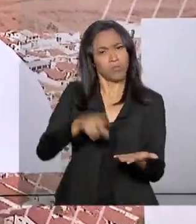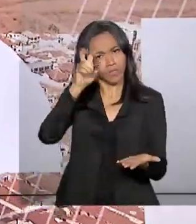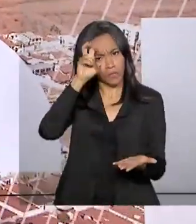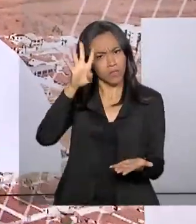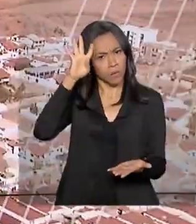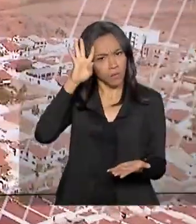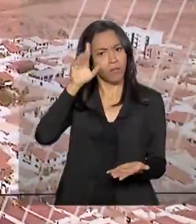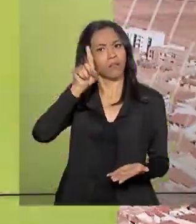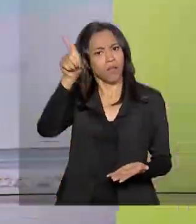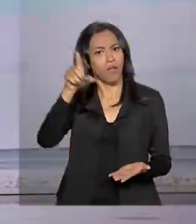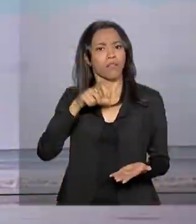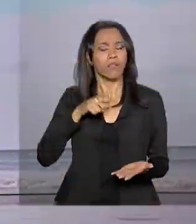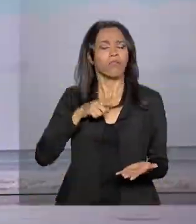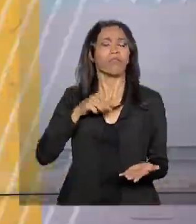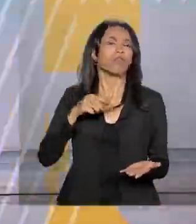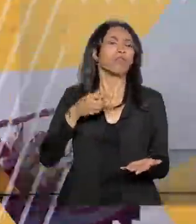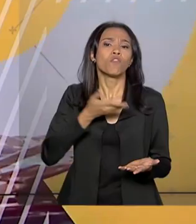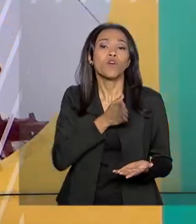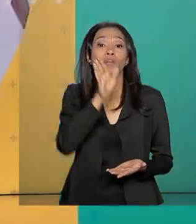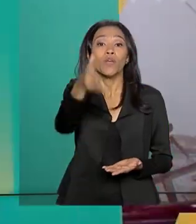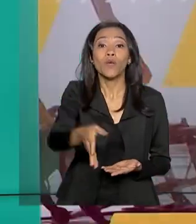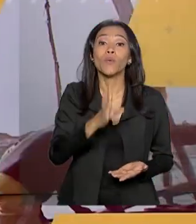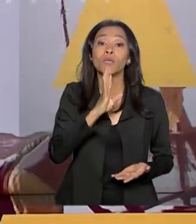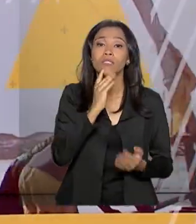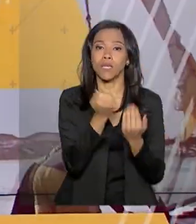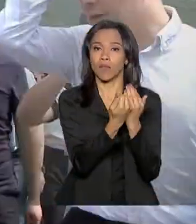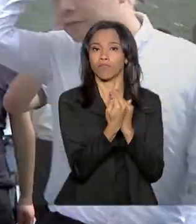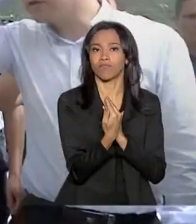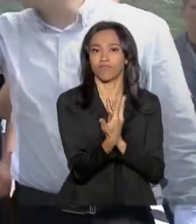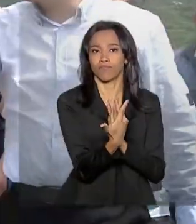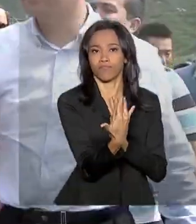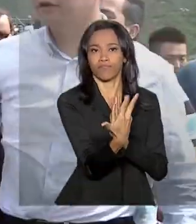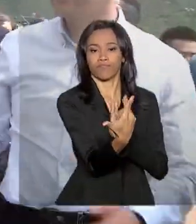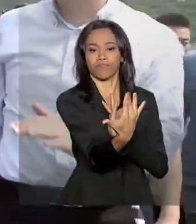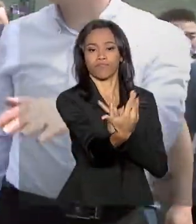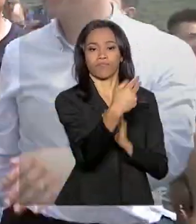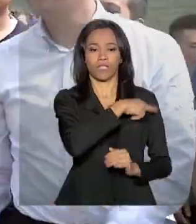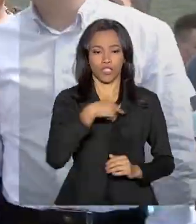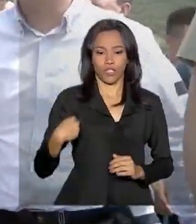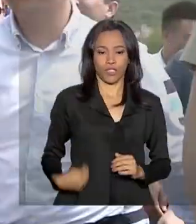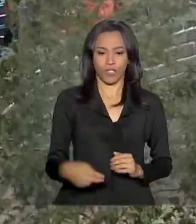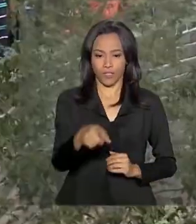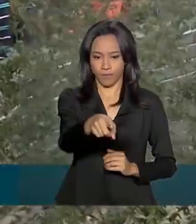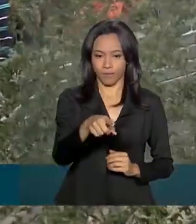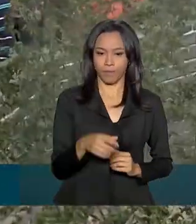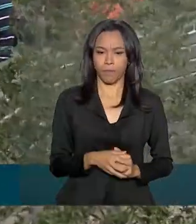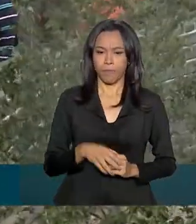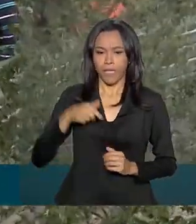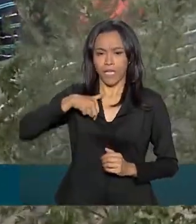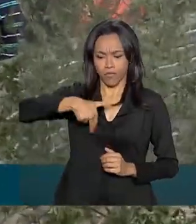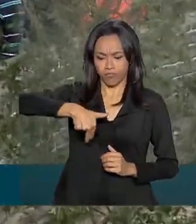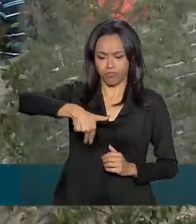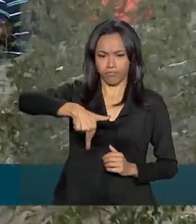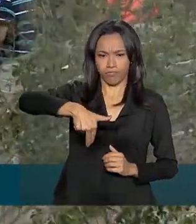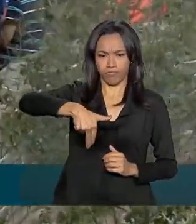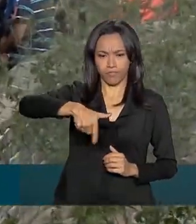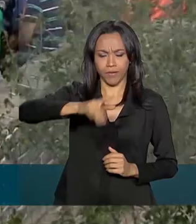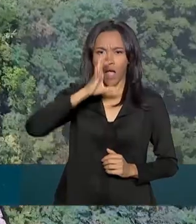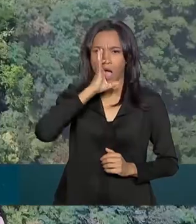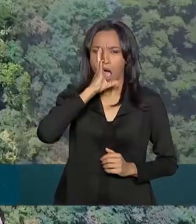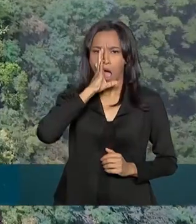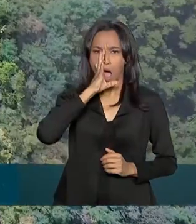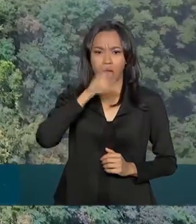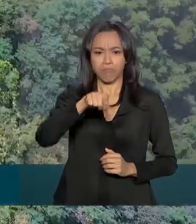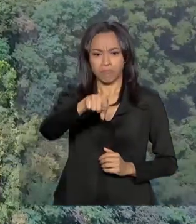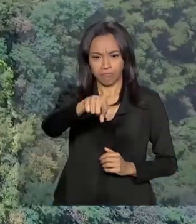o mercado brasileiro, ele foi conhecer a muralha da China. O vice-presidente percorreu torres e passarelas do monumento